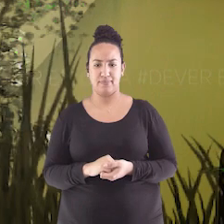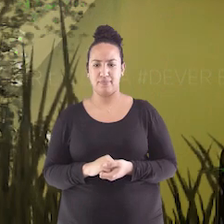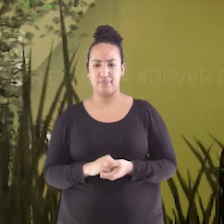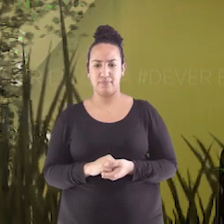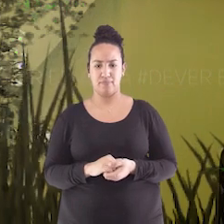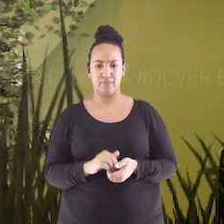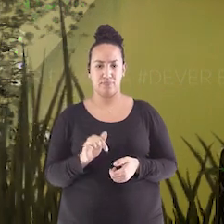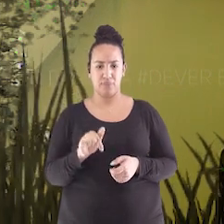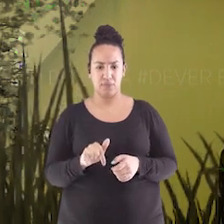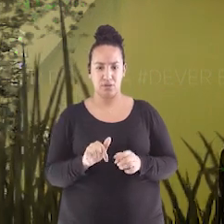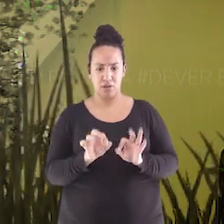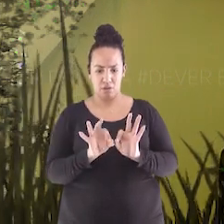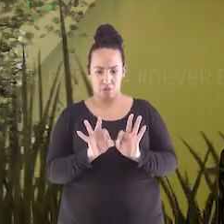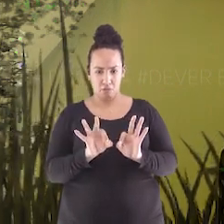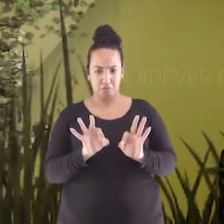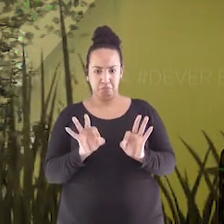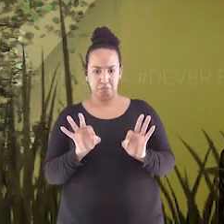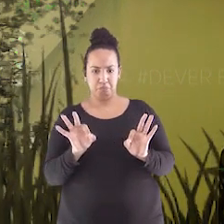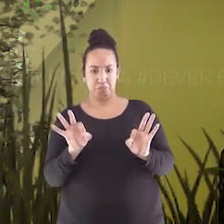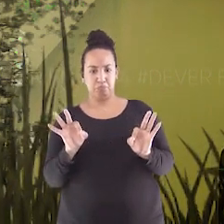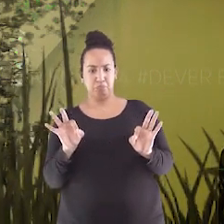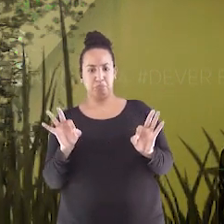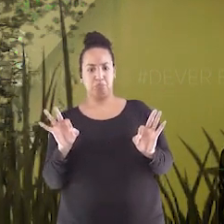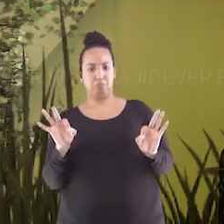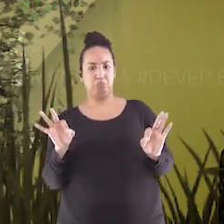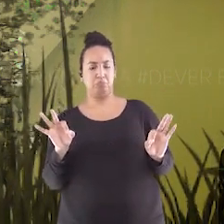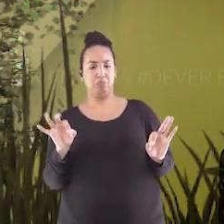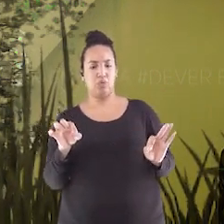se esticou e fez um